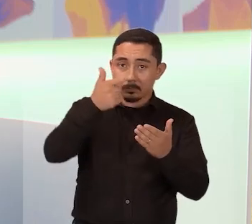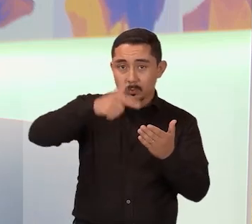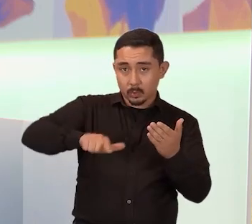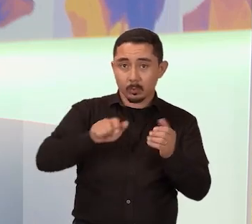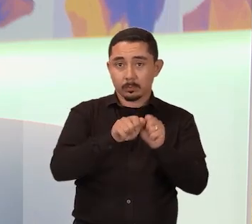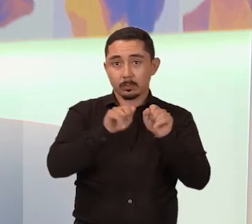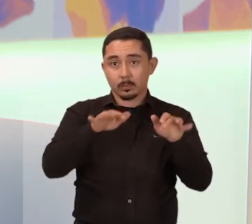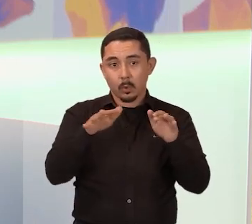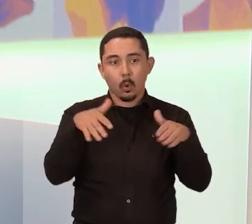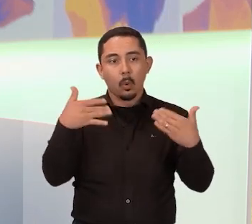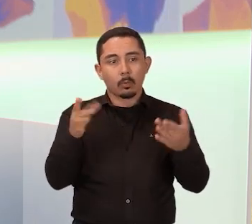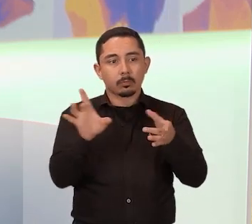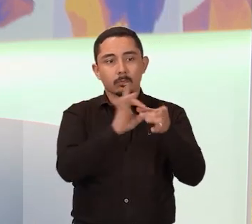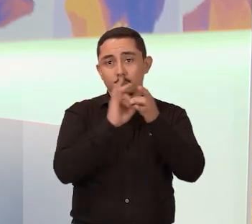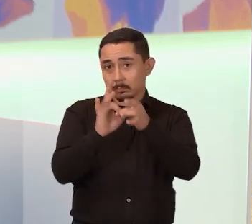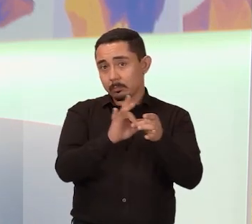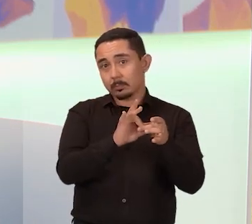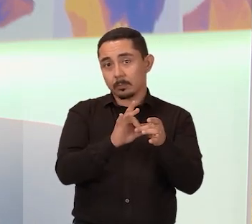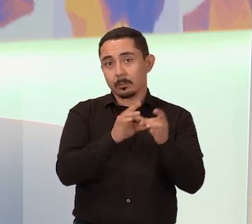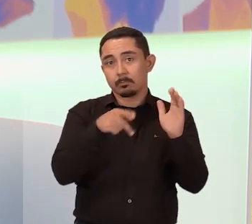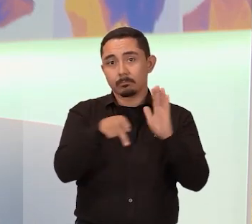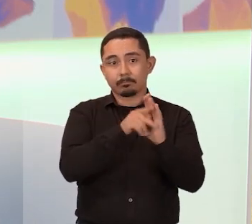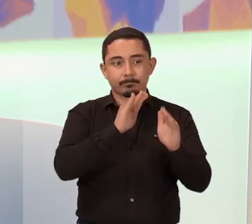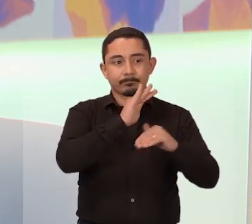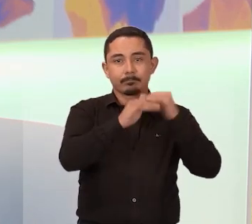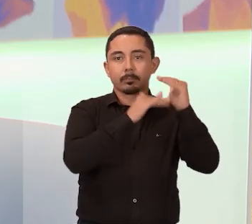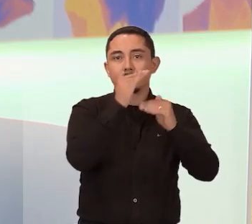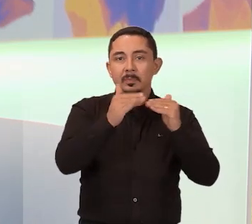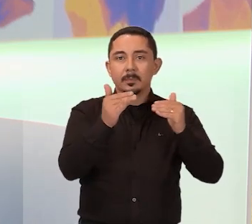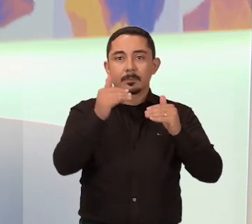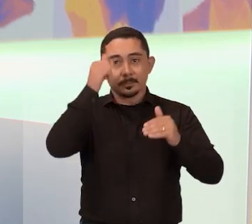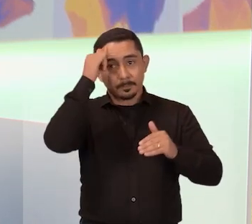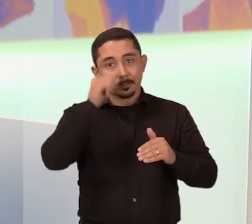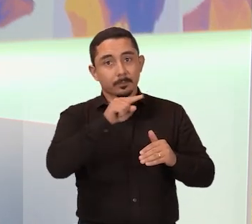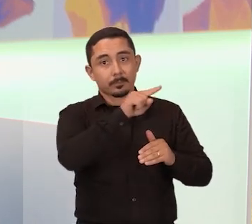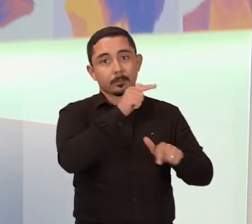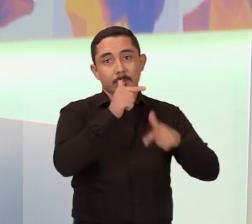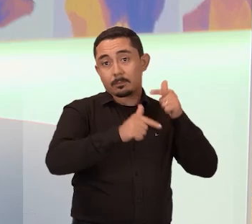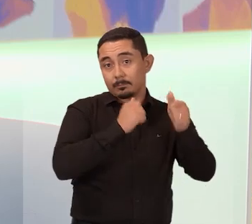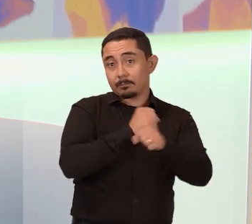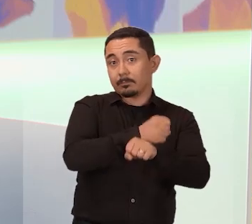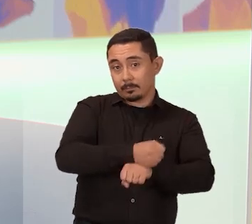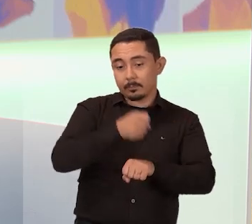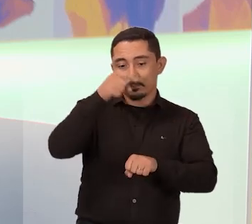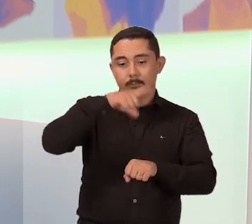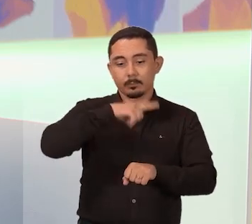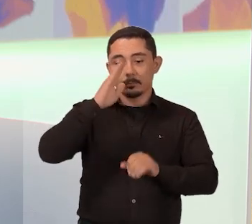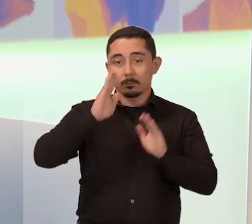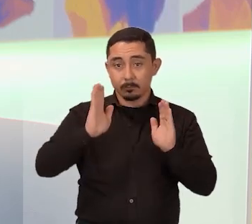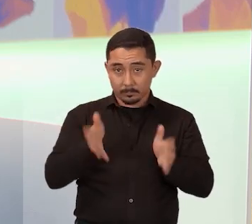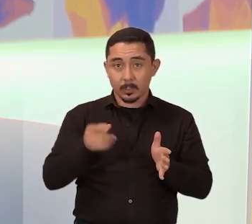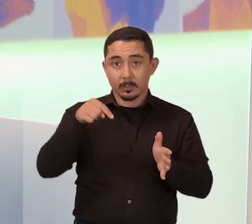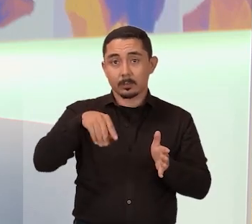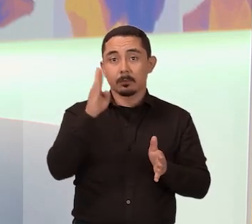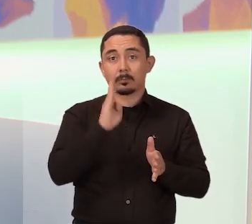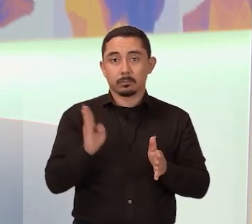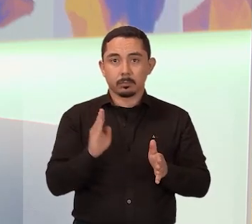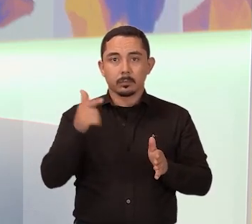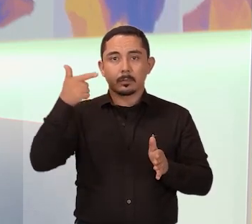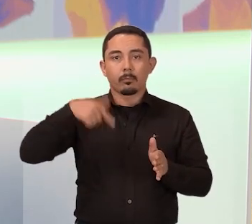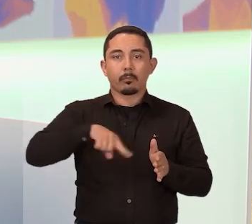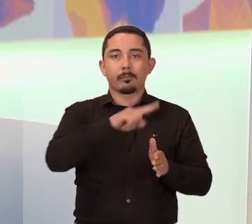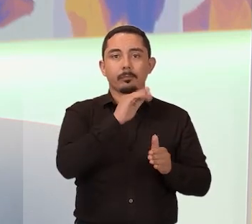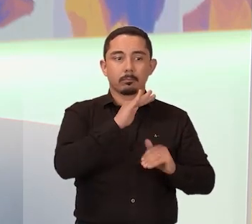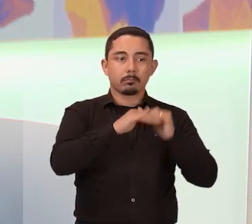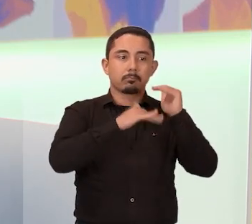replicar ou se unir ao fluxo de combate ao trabalho escravo que já existe no Brasil e que